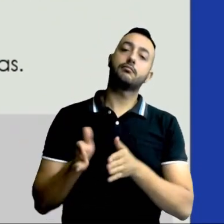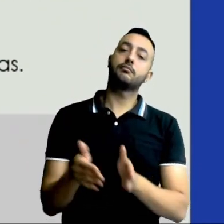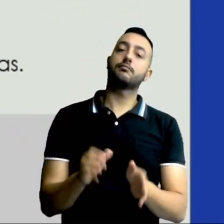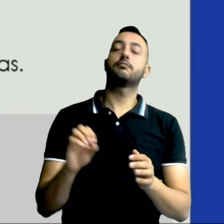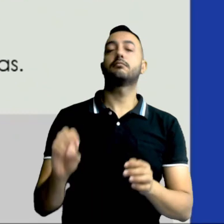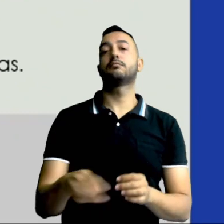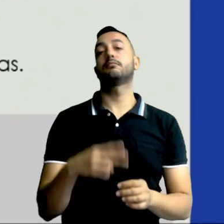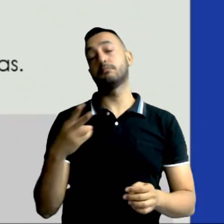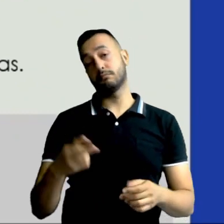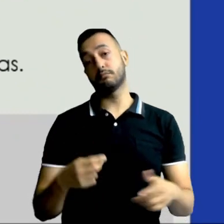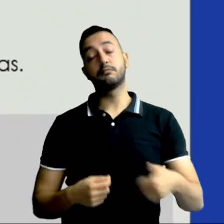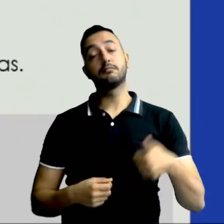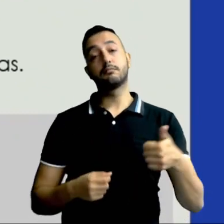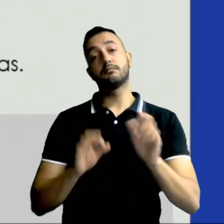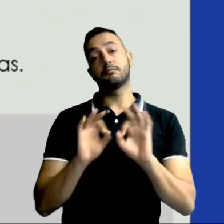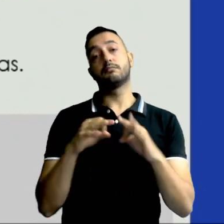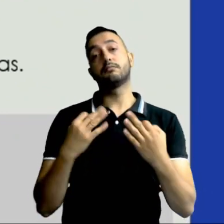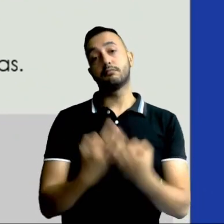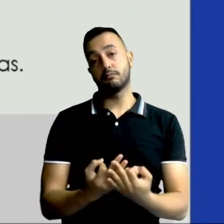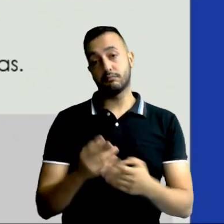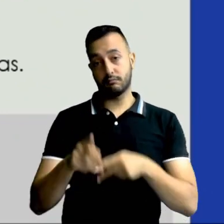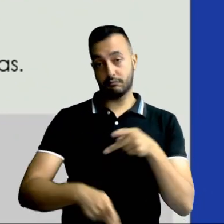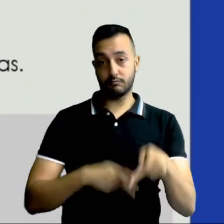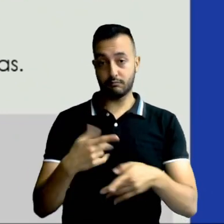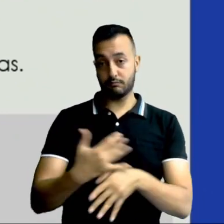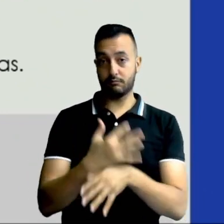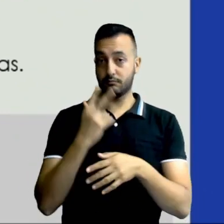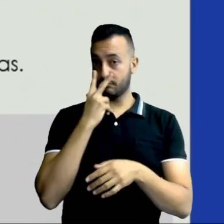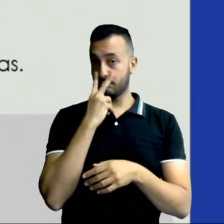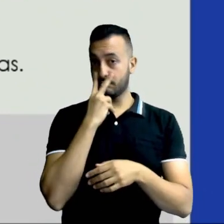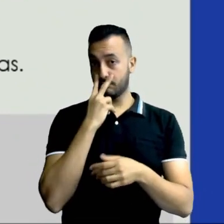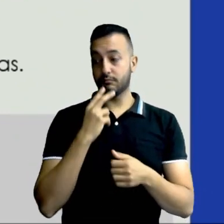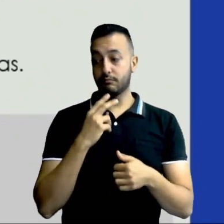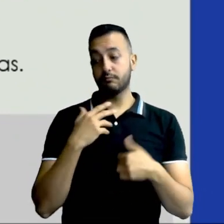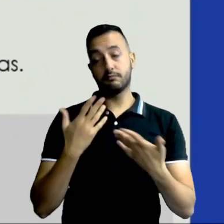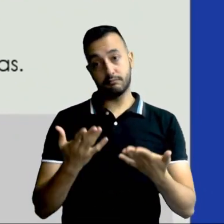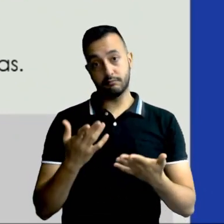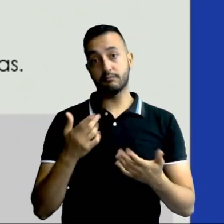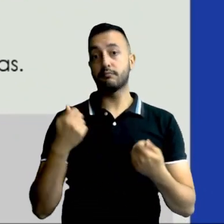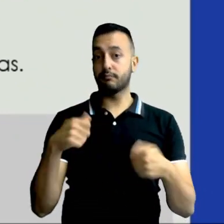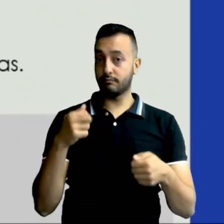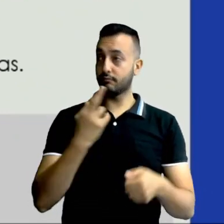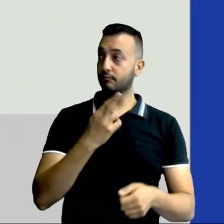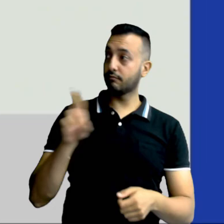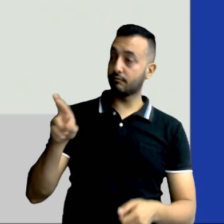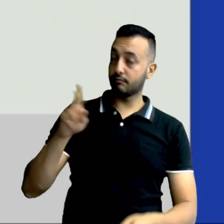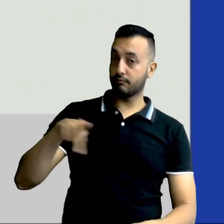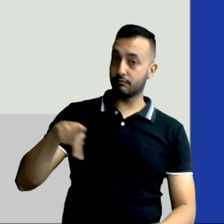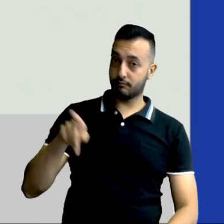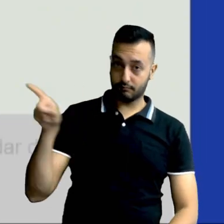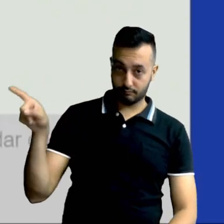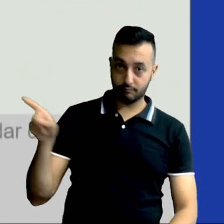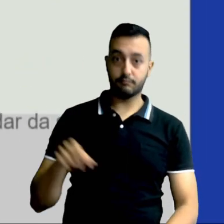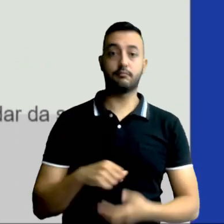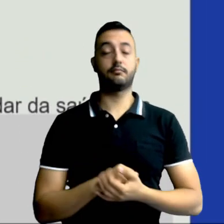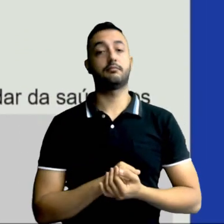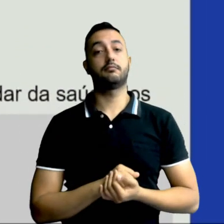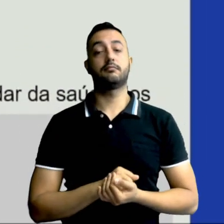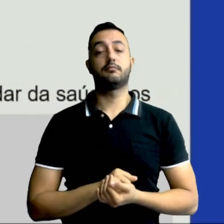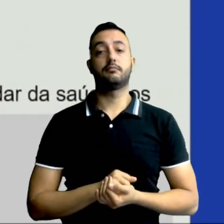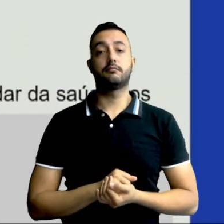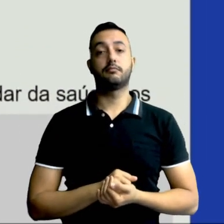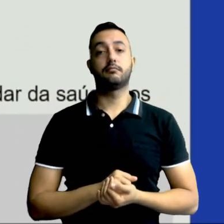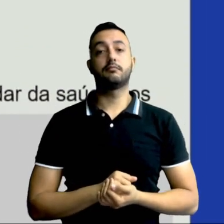ou as primeiras famílias a povoar Cidade da Vitória de Santo Antão Não esqueça de enviar resposta para o seu professor